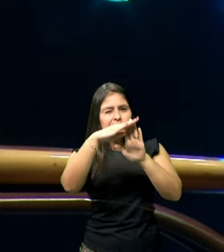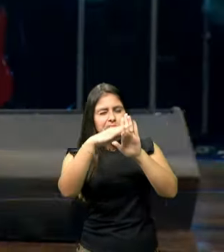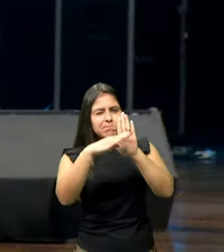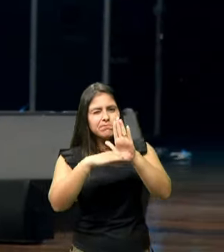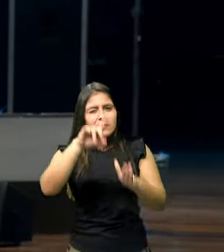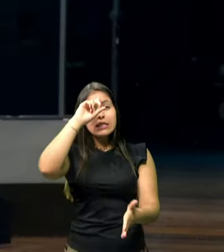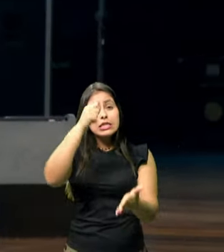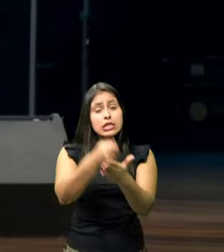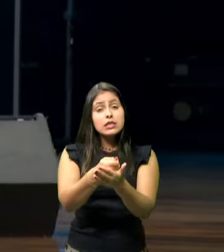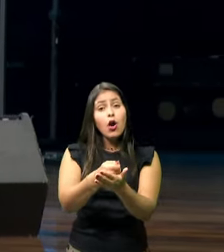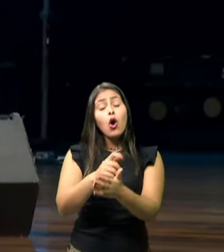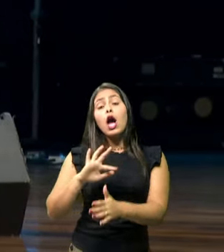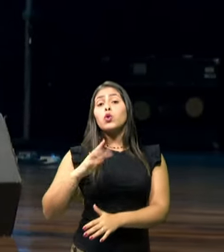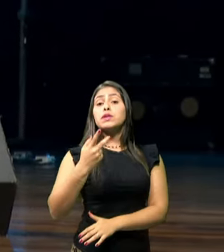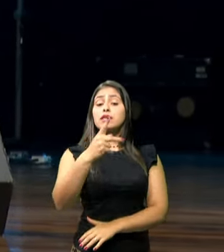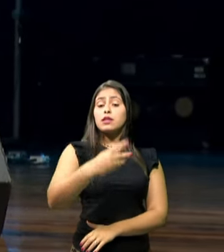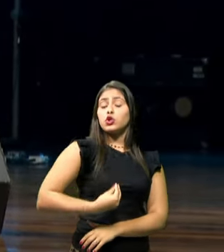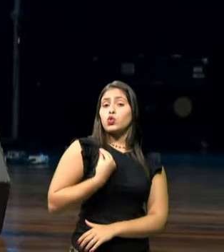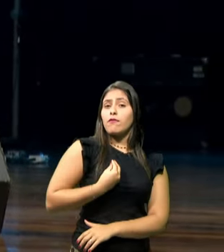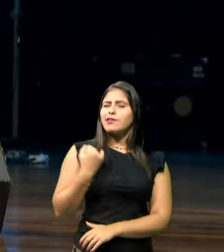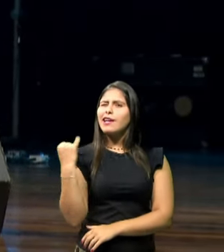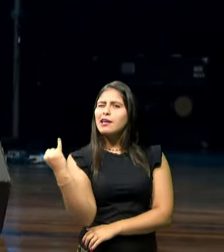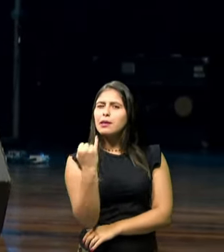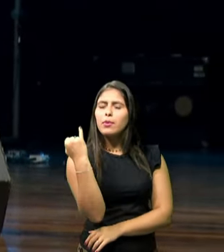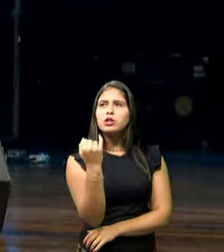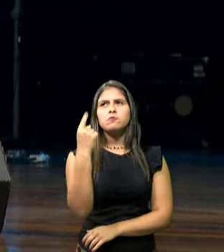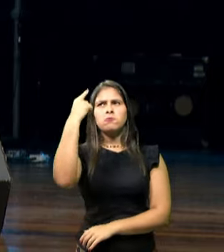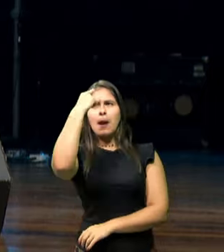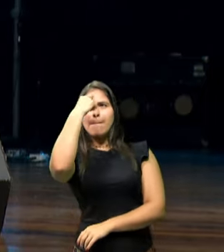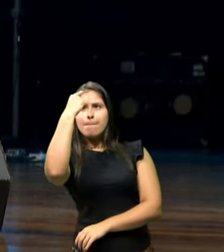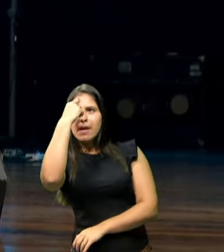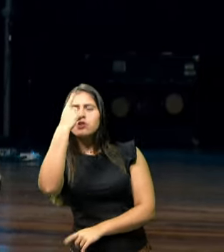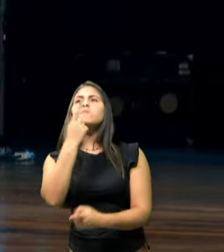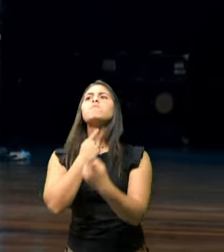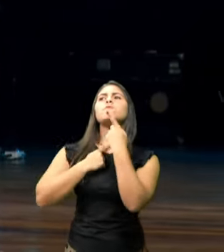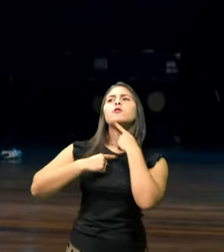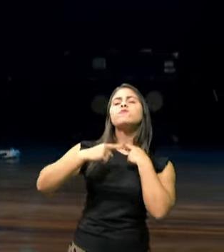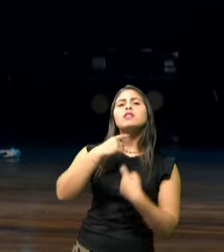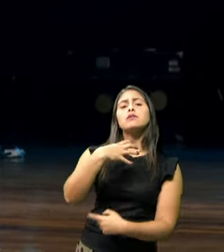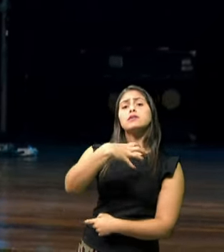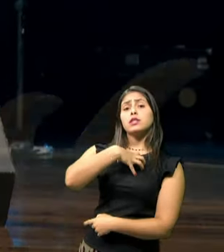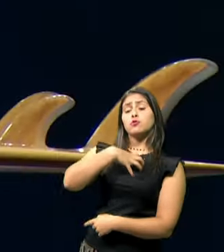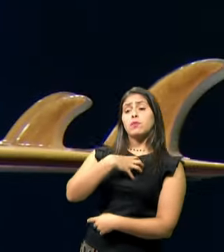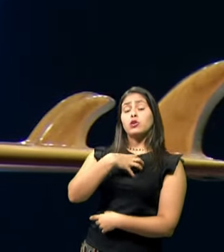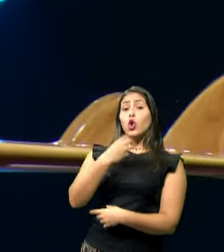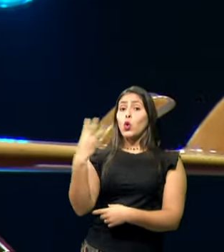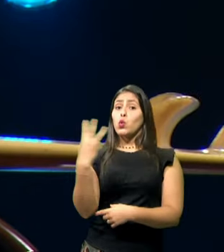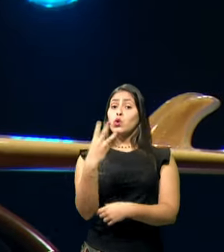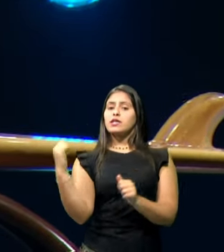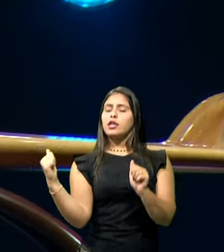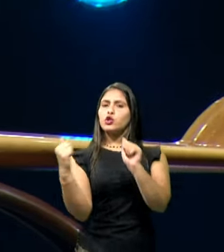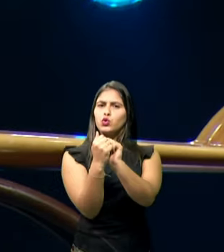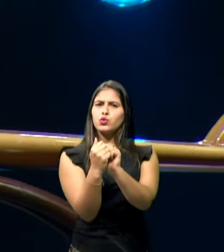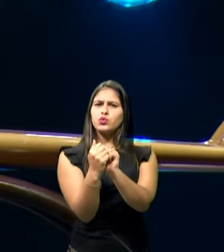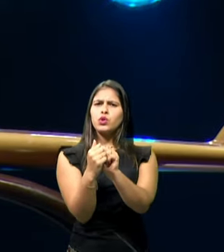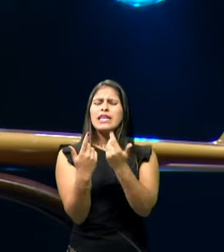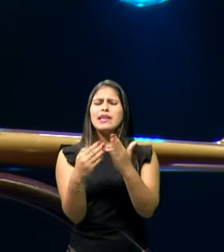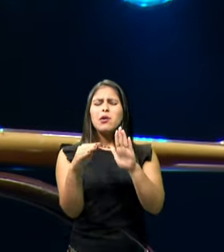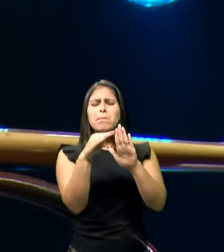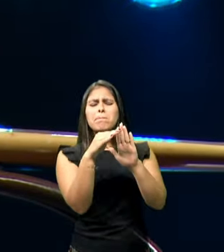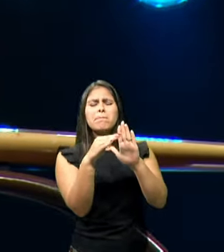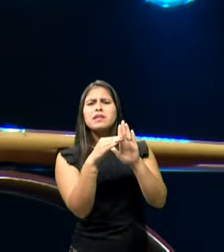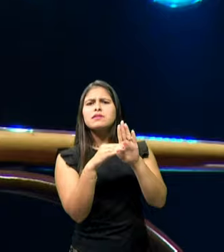tomar decisão fundamental na sua vida? Mente, vontade, sentimentos, princípios. E o que é que compõe os